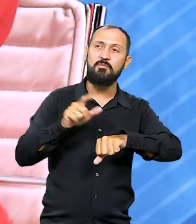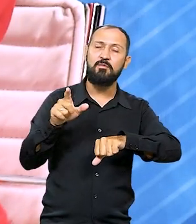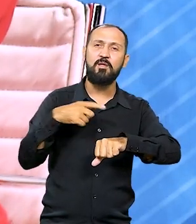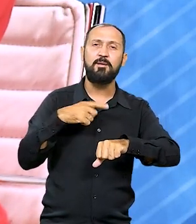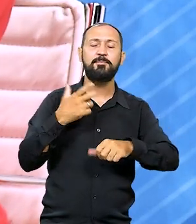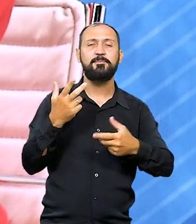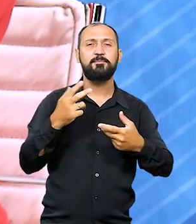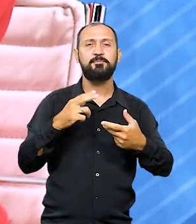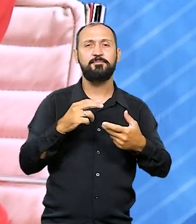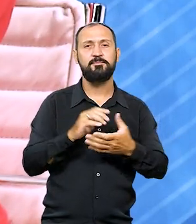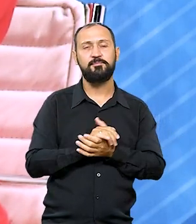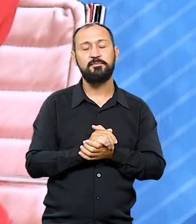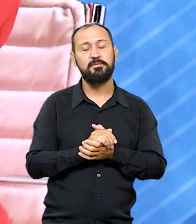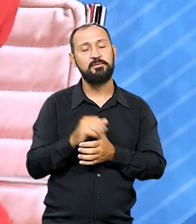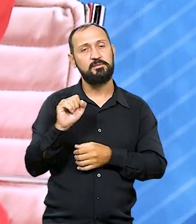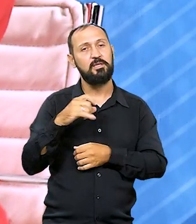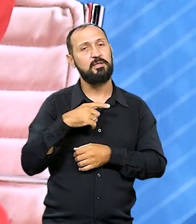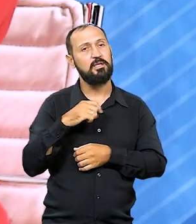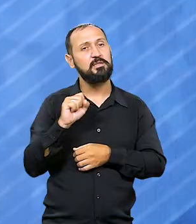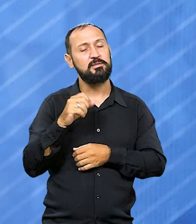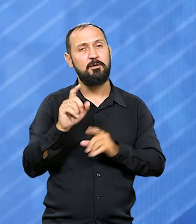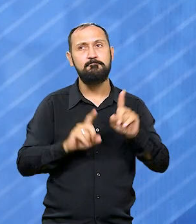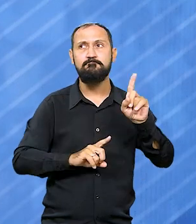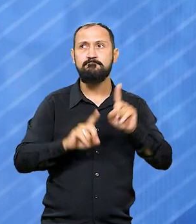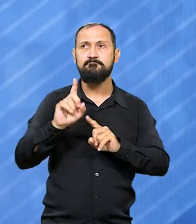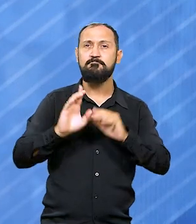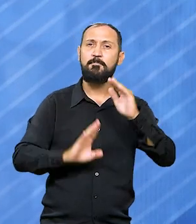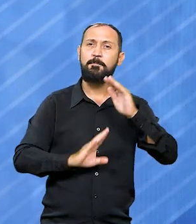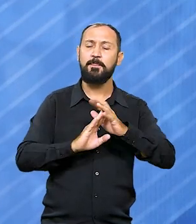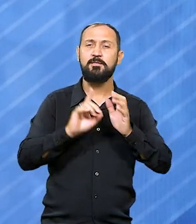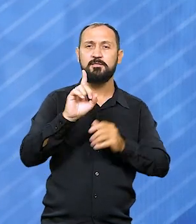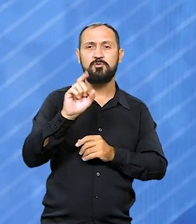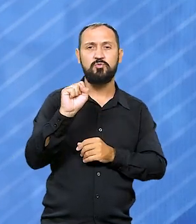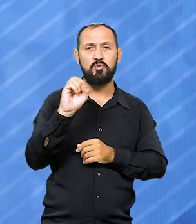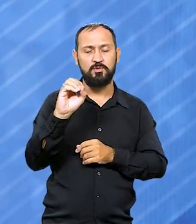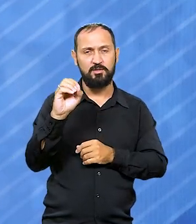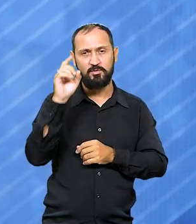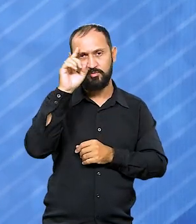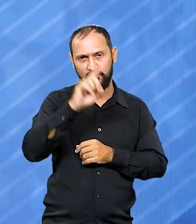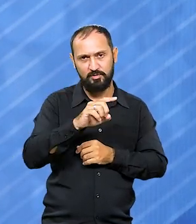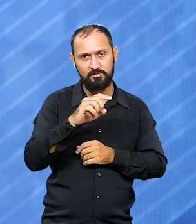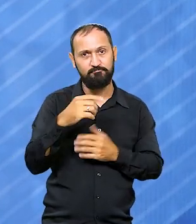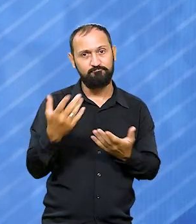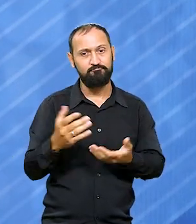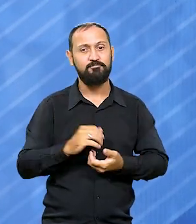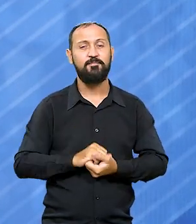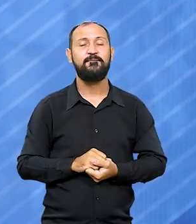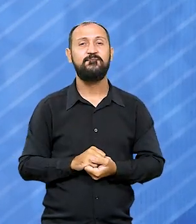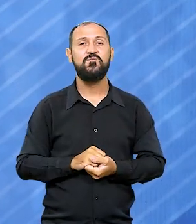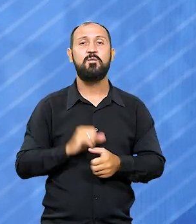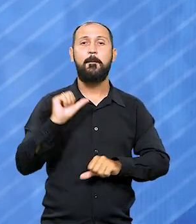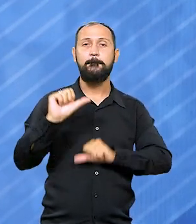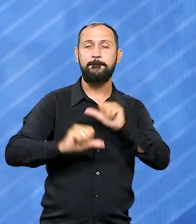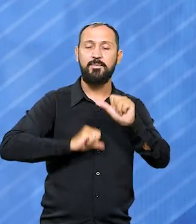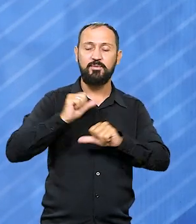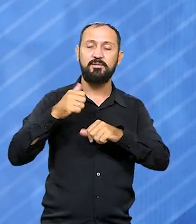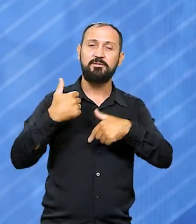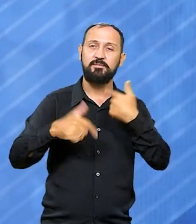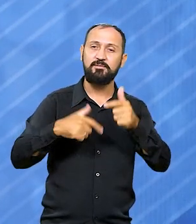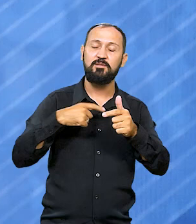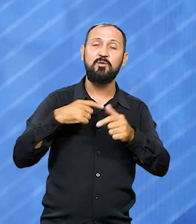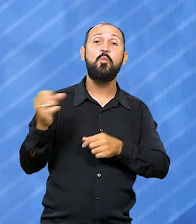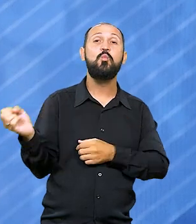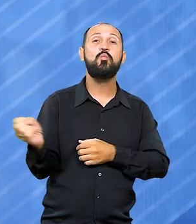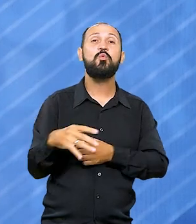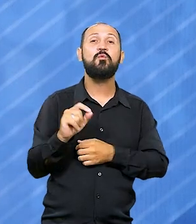um tempo para esse contrato temporário? Sim, o prazo máximo dele é de 180 dias. Aliás, Com a